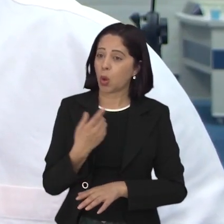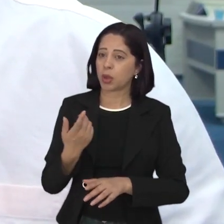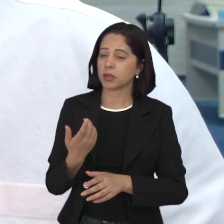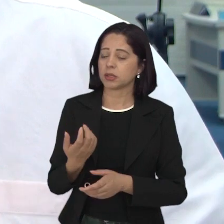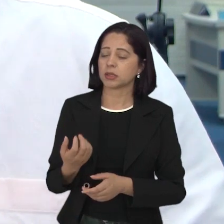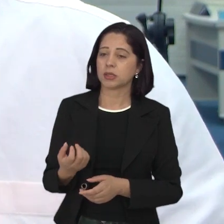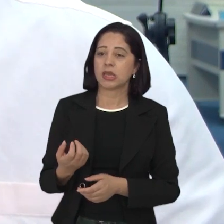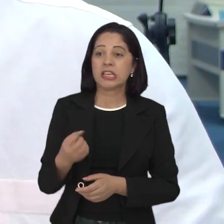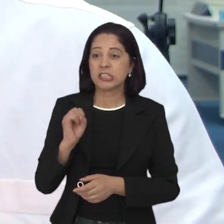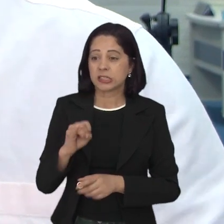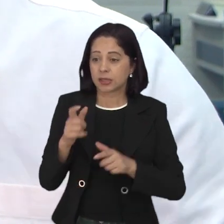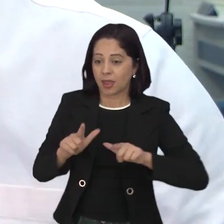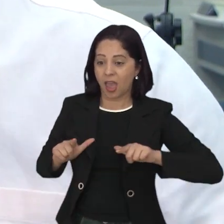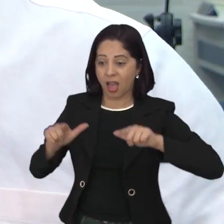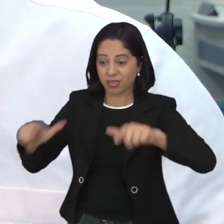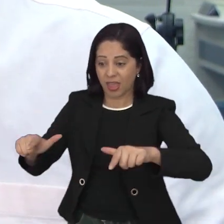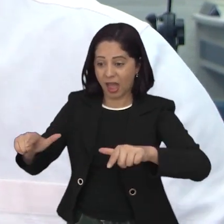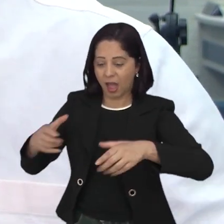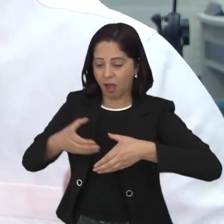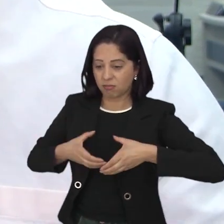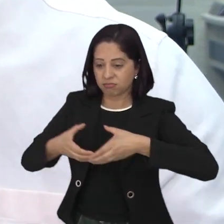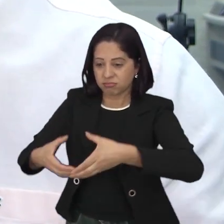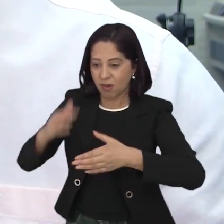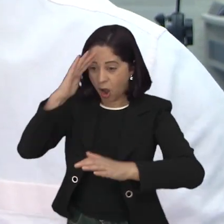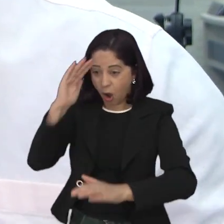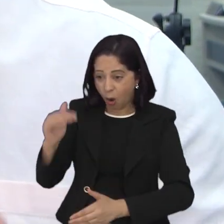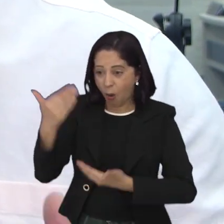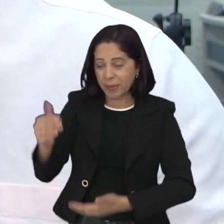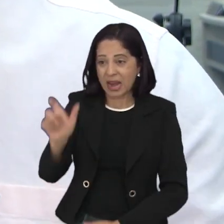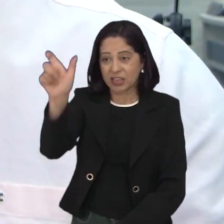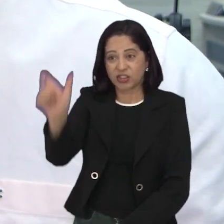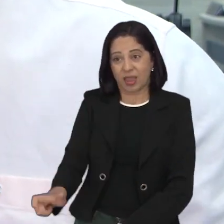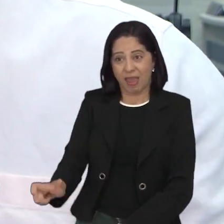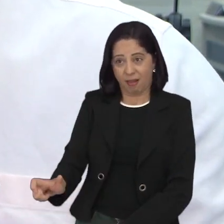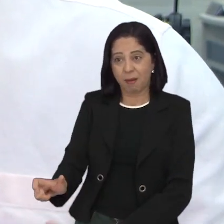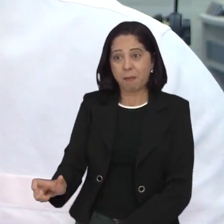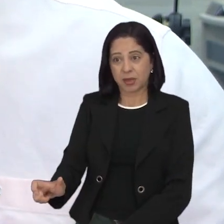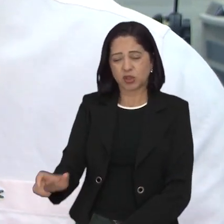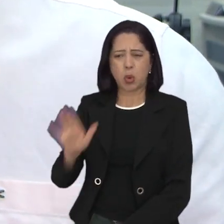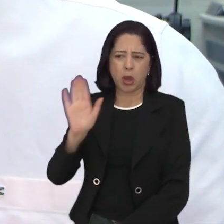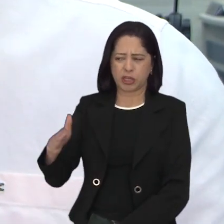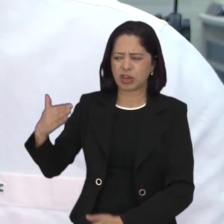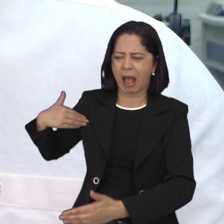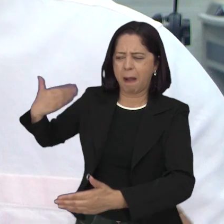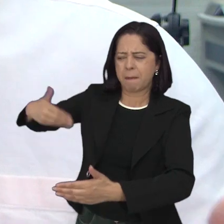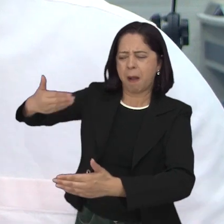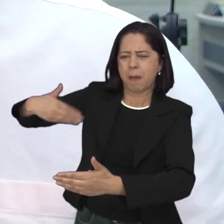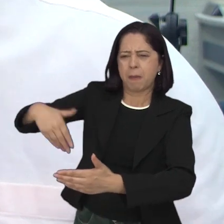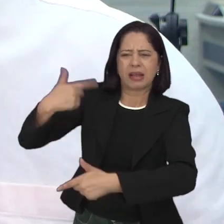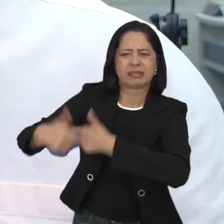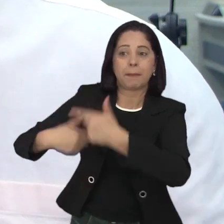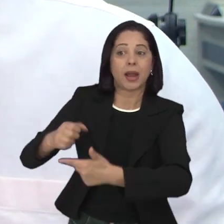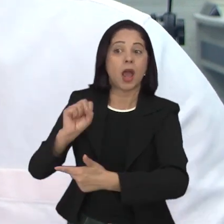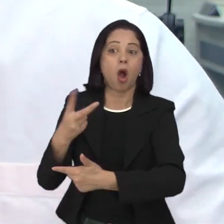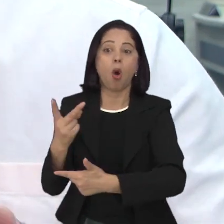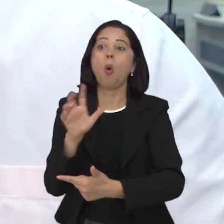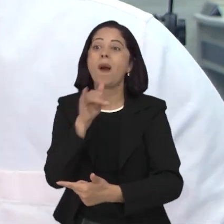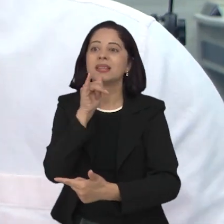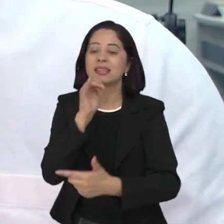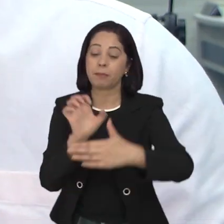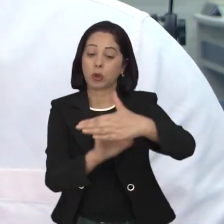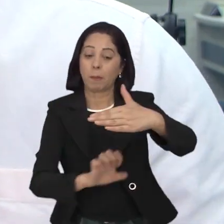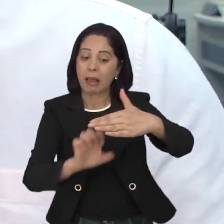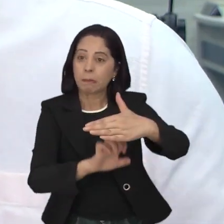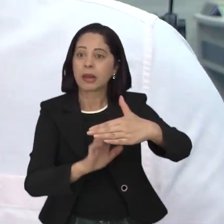e você outorga um título uma medalha uma honraria a uma pessoa pelos trabalhos prestados ou por uma